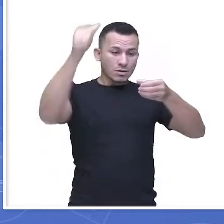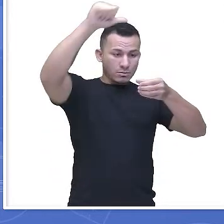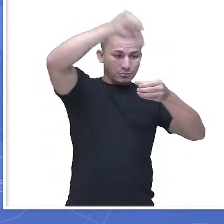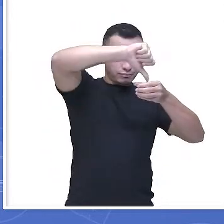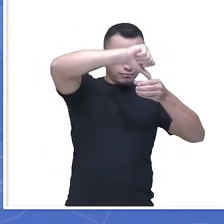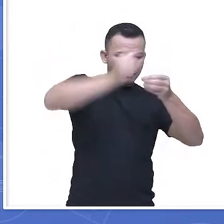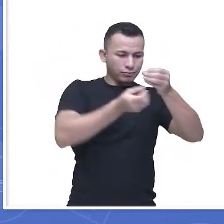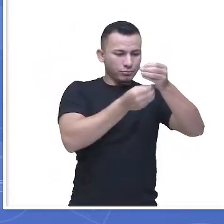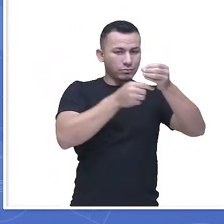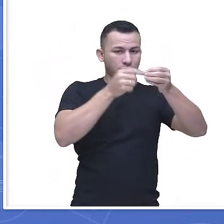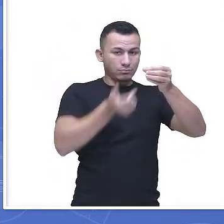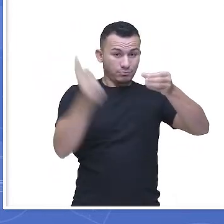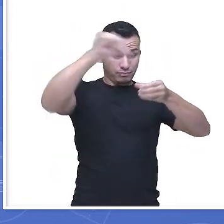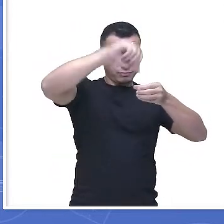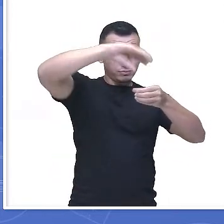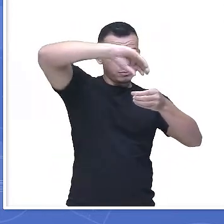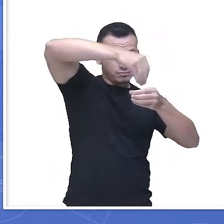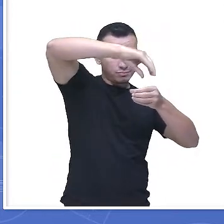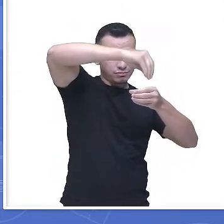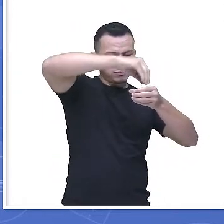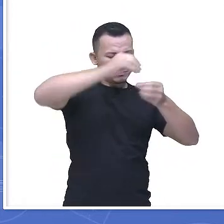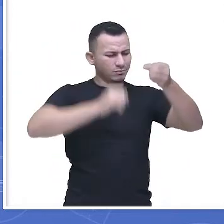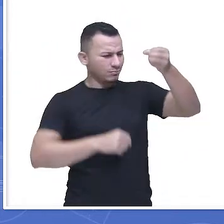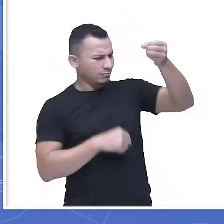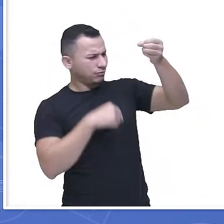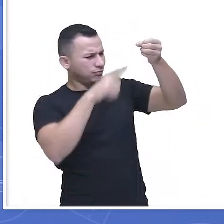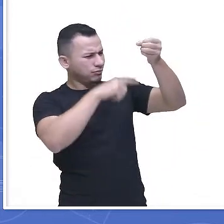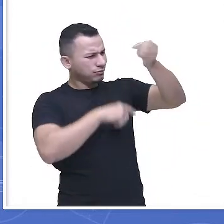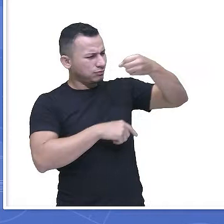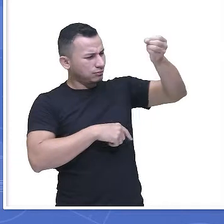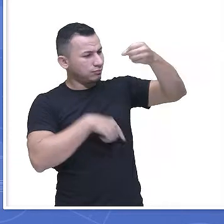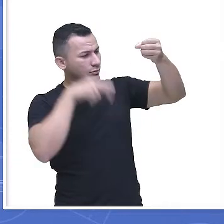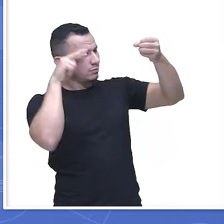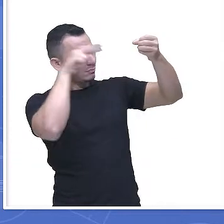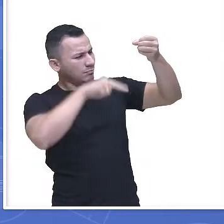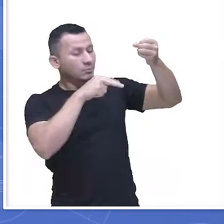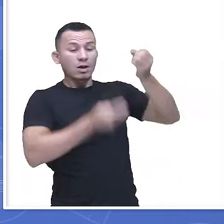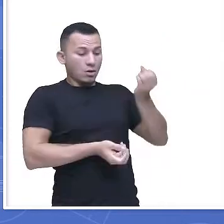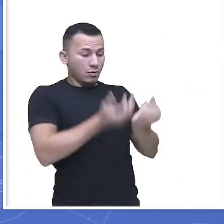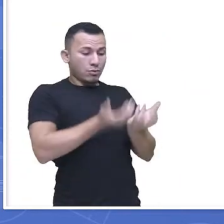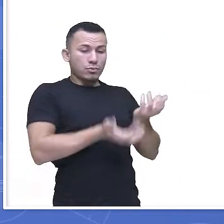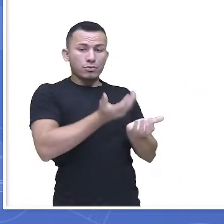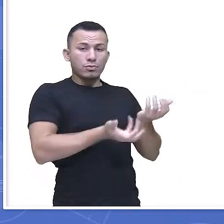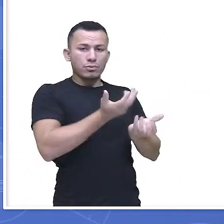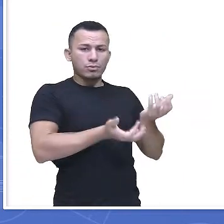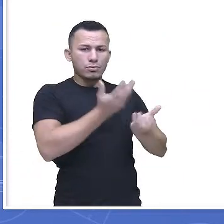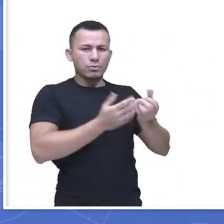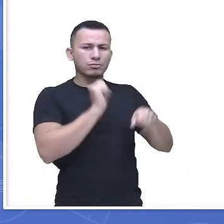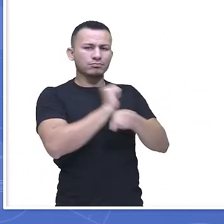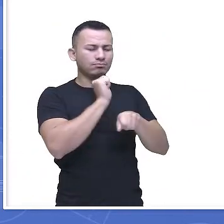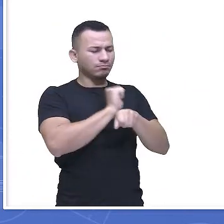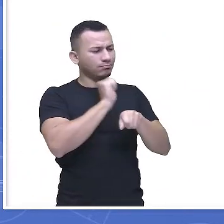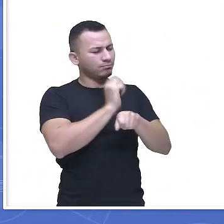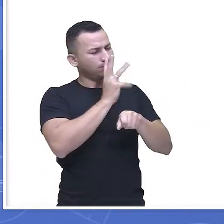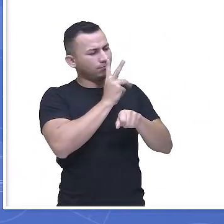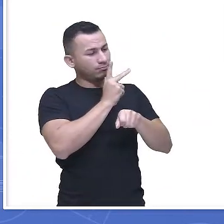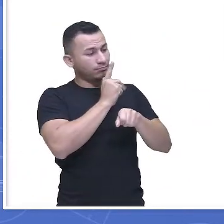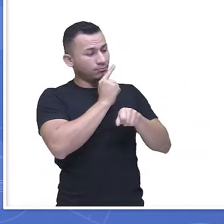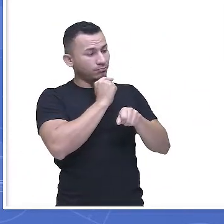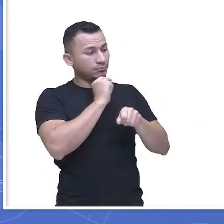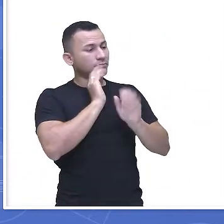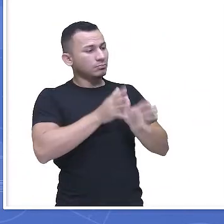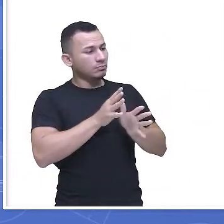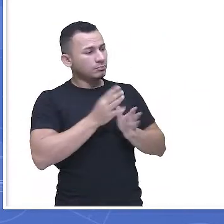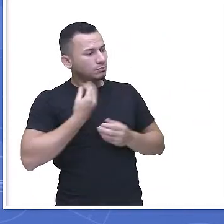não, garrafa de champanhe. Essas rolhas foram usadas, ele ferveu, esperou um tempo e mesmo